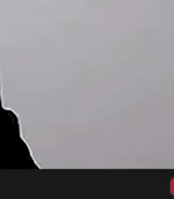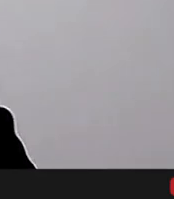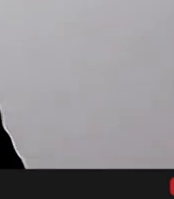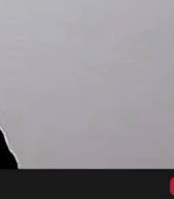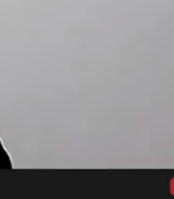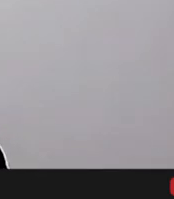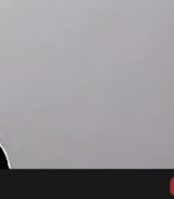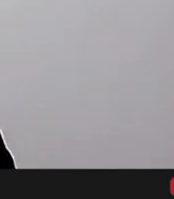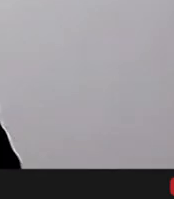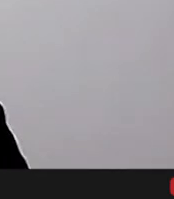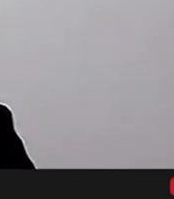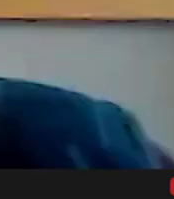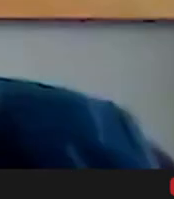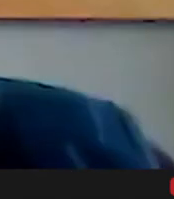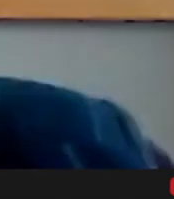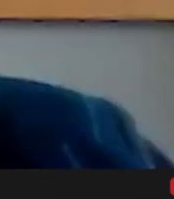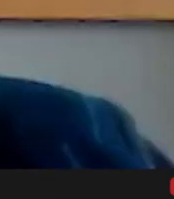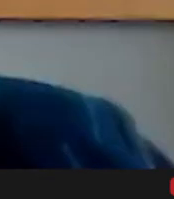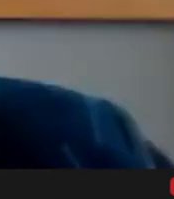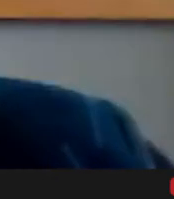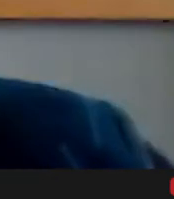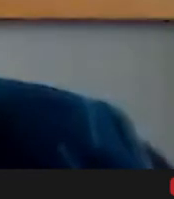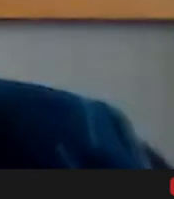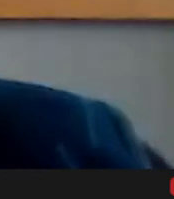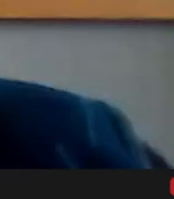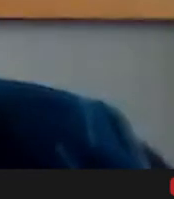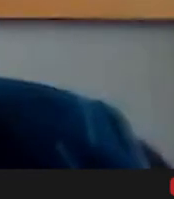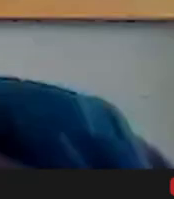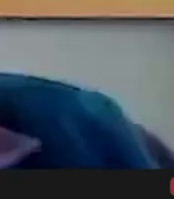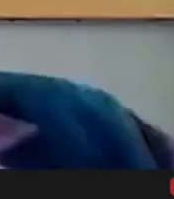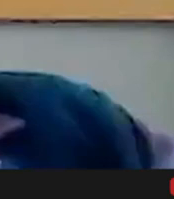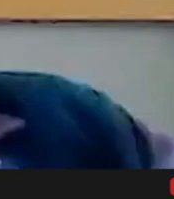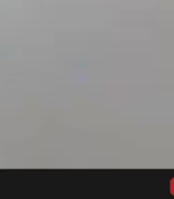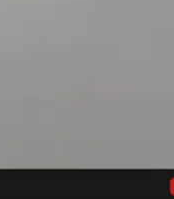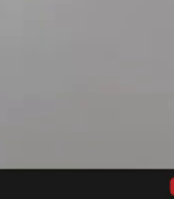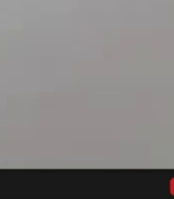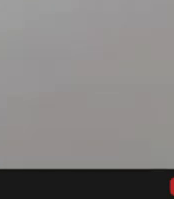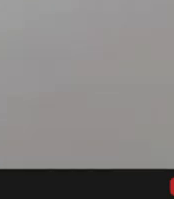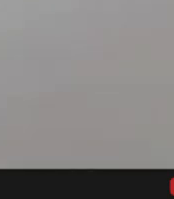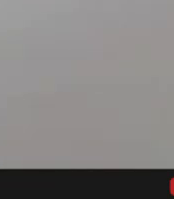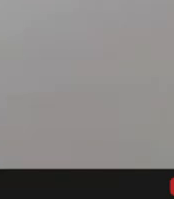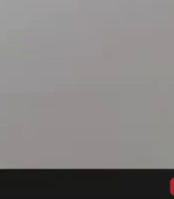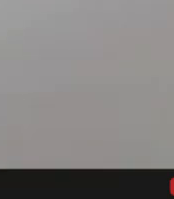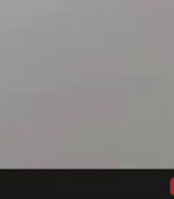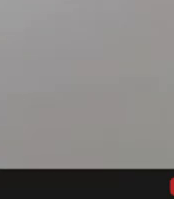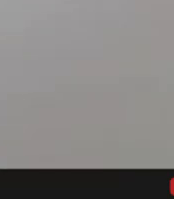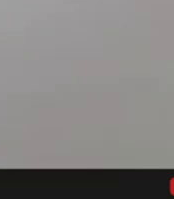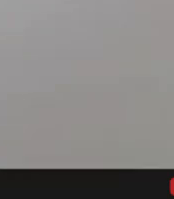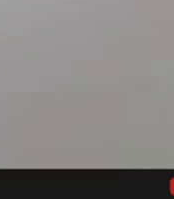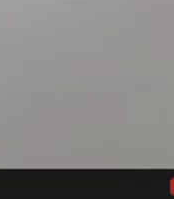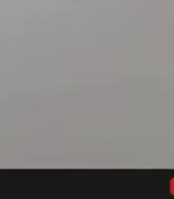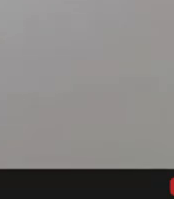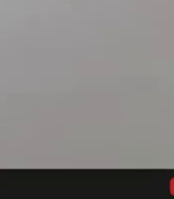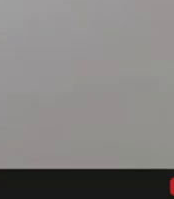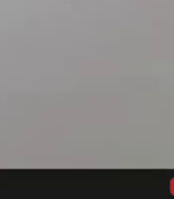está vendo ela. Ué, ela estava aqui Eu agora estou mesmo? aqui. Ela vai Ah, fazer uma então. pergunta. 5 minutos para a gente.